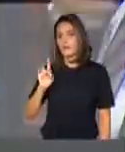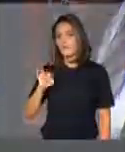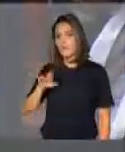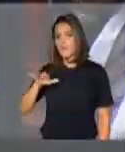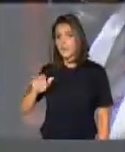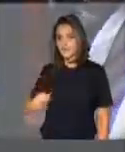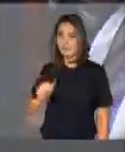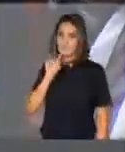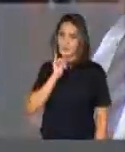não